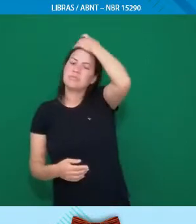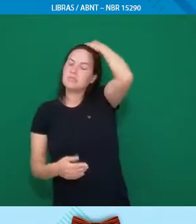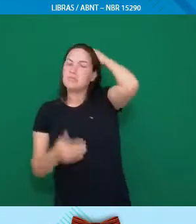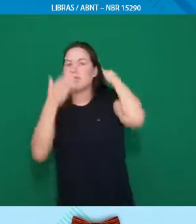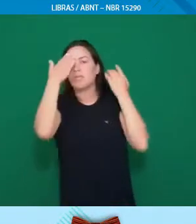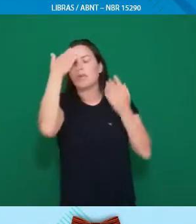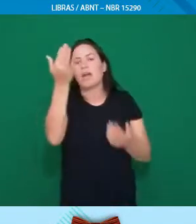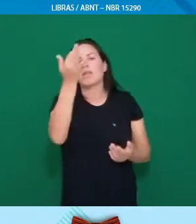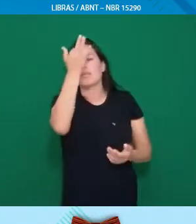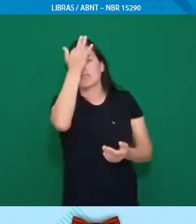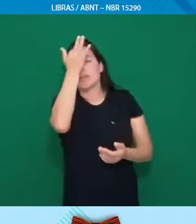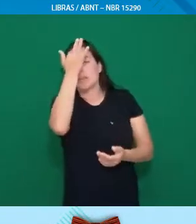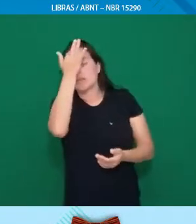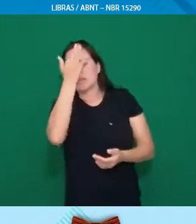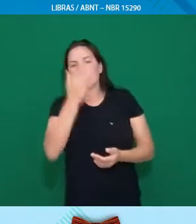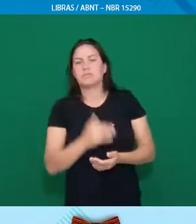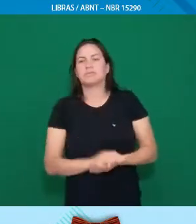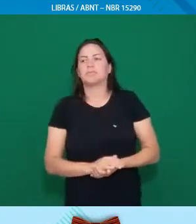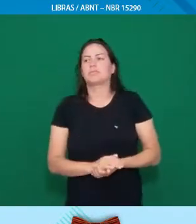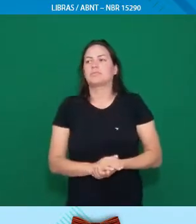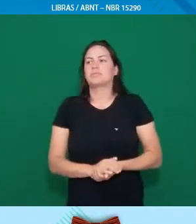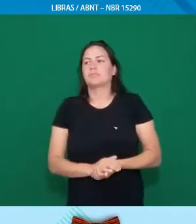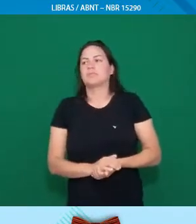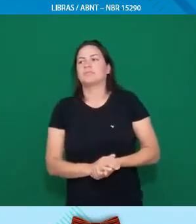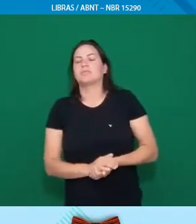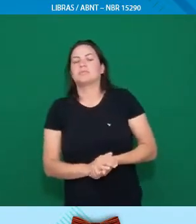é muito obrigado Vereador Tadeu